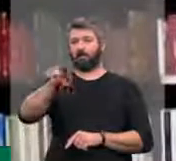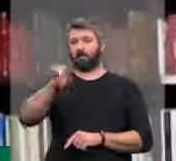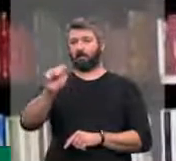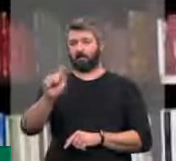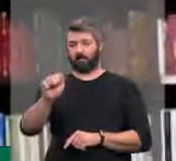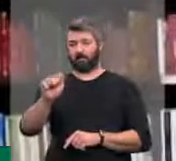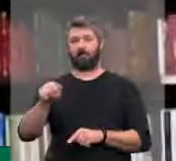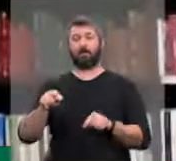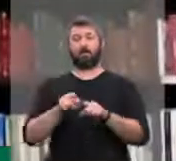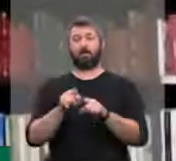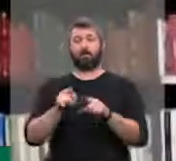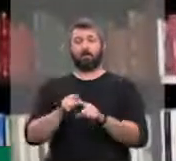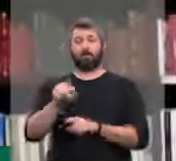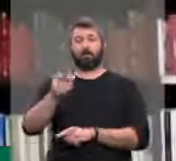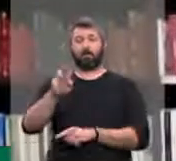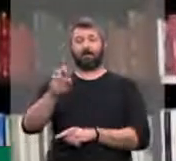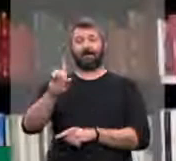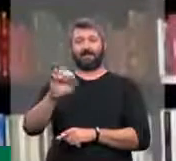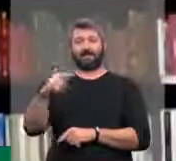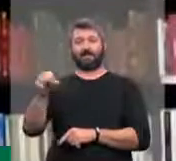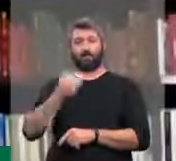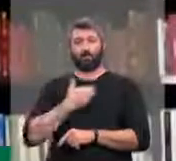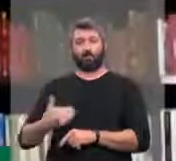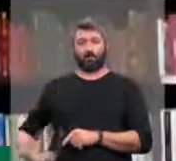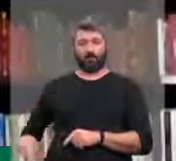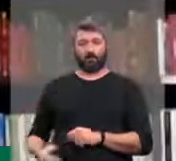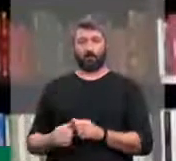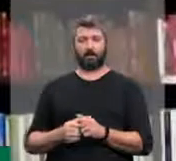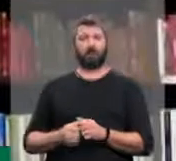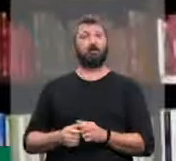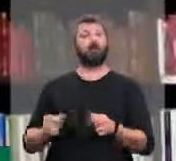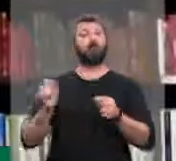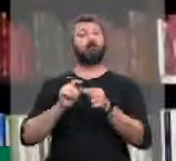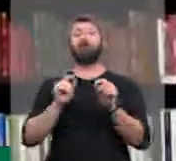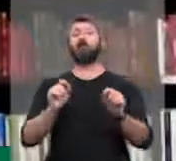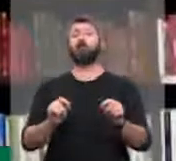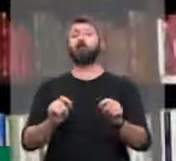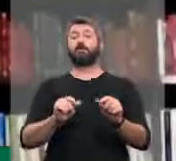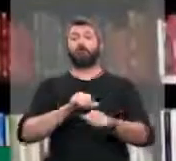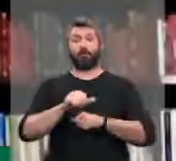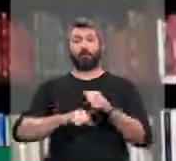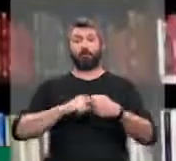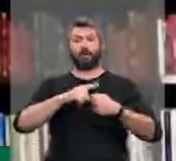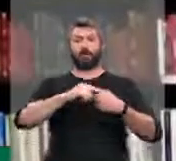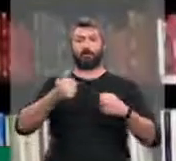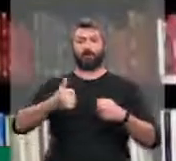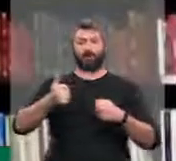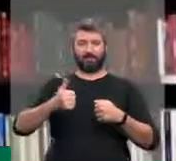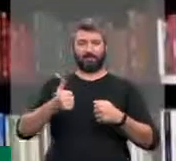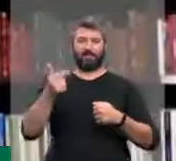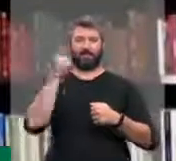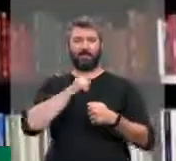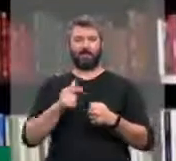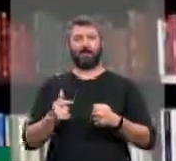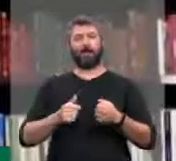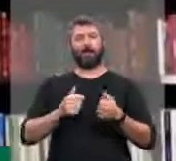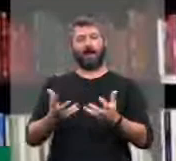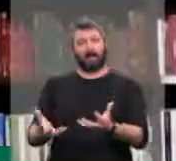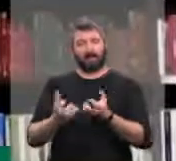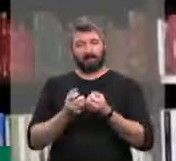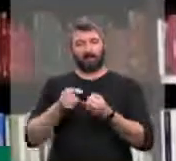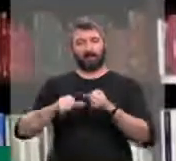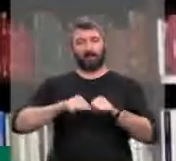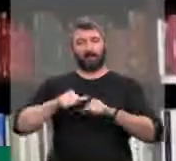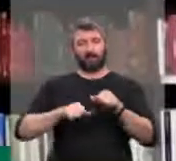públicas na esfera federal, o que nos levará a alterar o artigo 1º da proposição para abrigar tais mudanças.